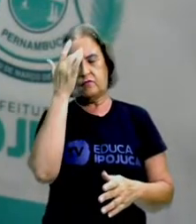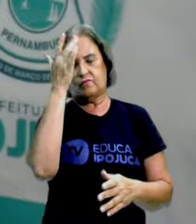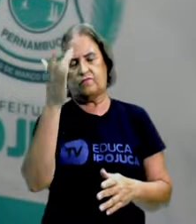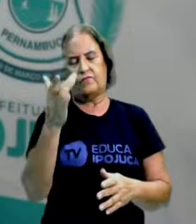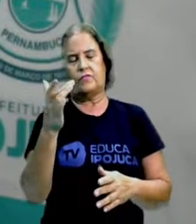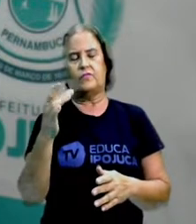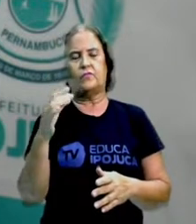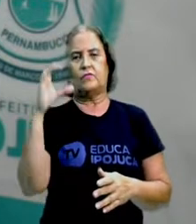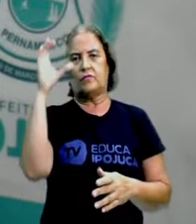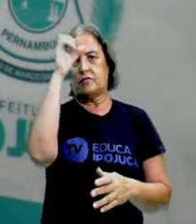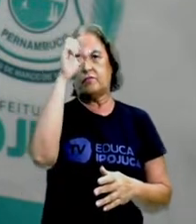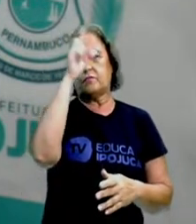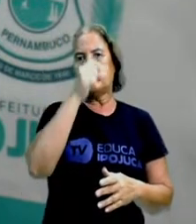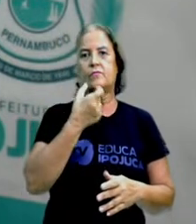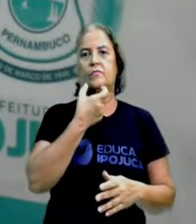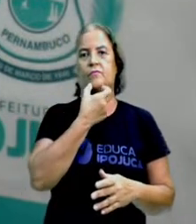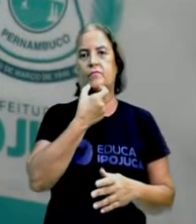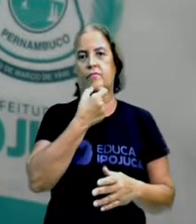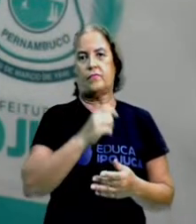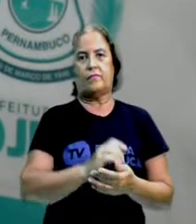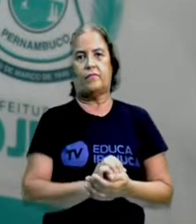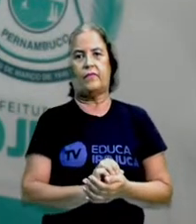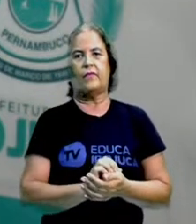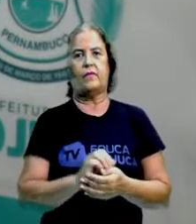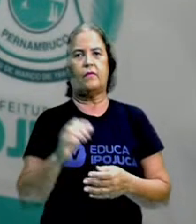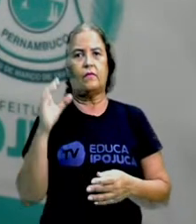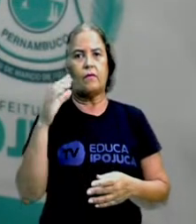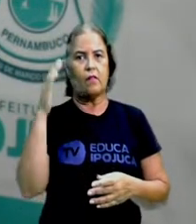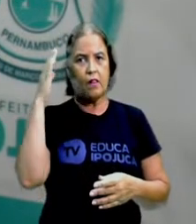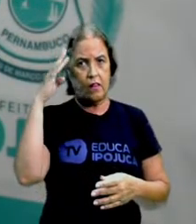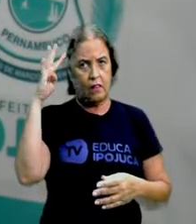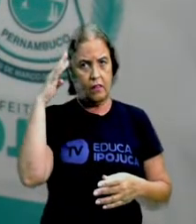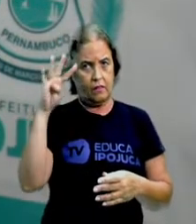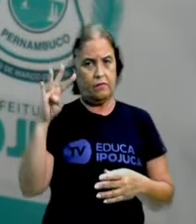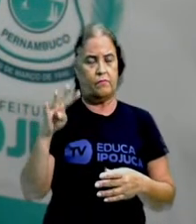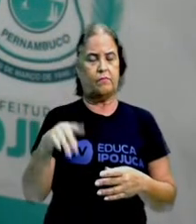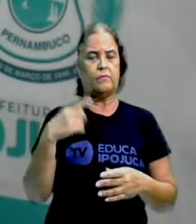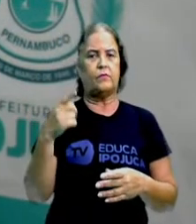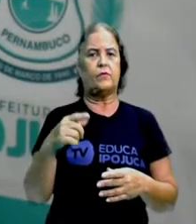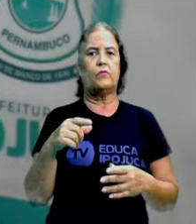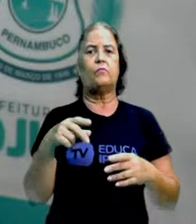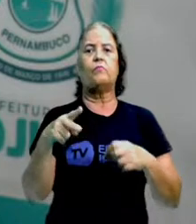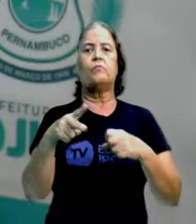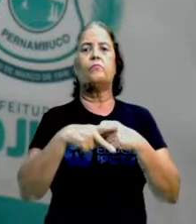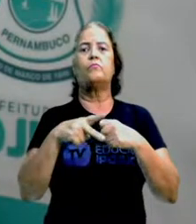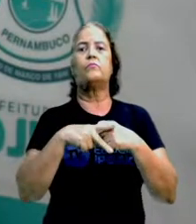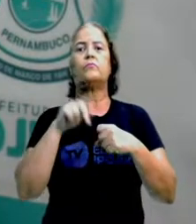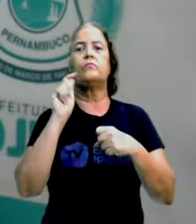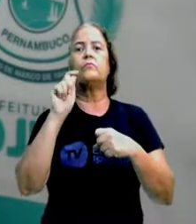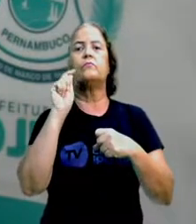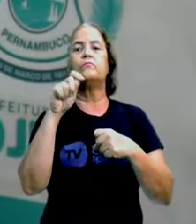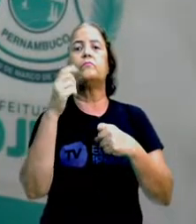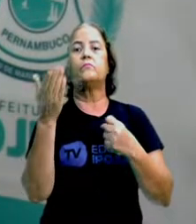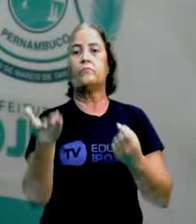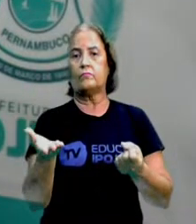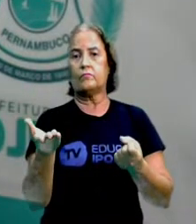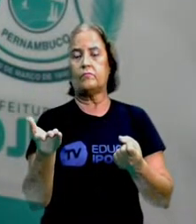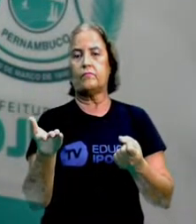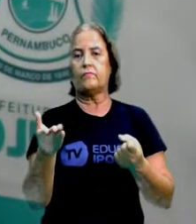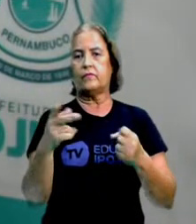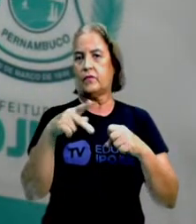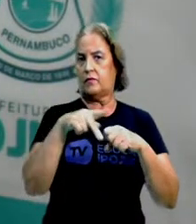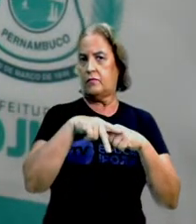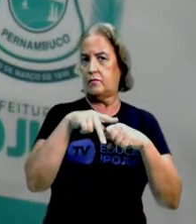inglês, tá bom? Então, lembra aí comigo o que é um pronome, certo? Pronomes são